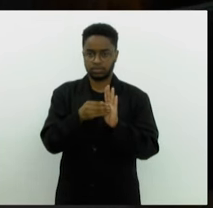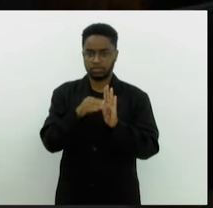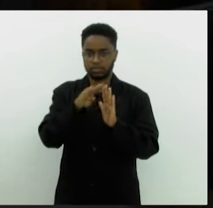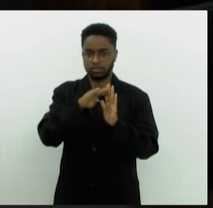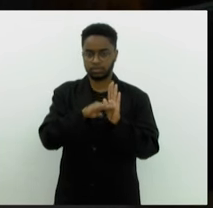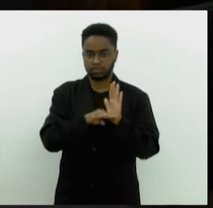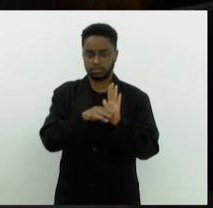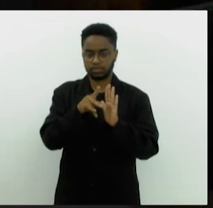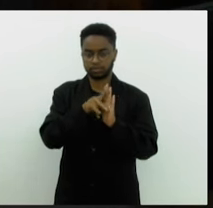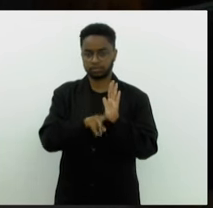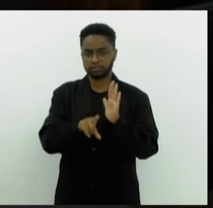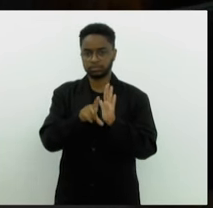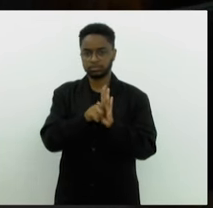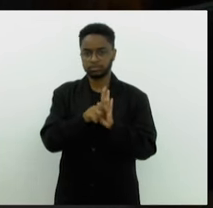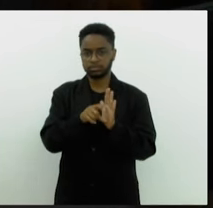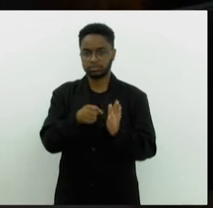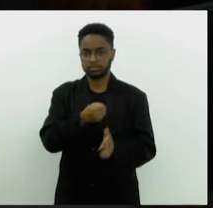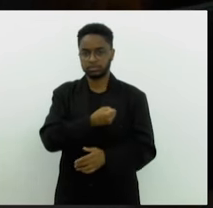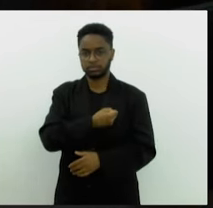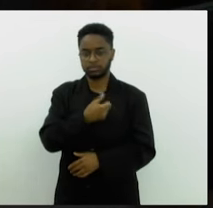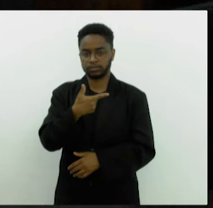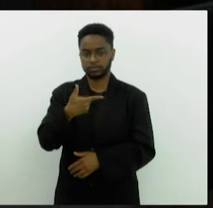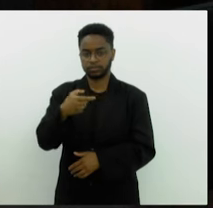do dia do projeto número